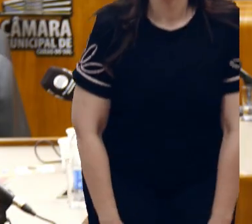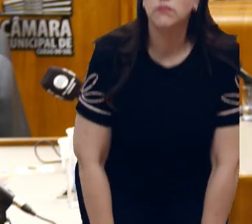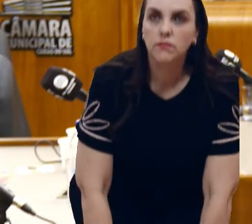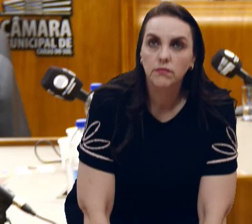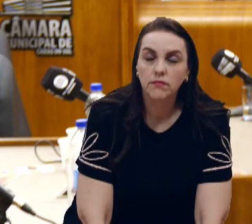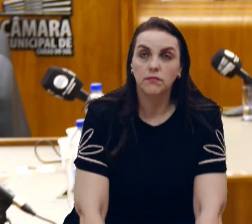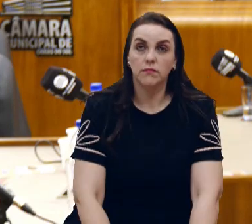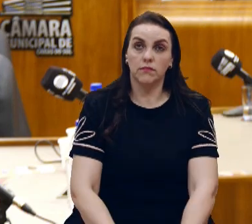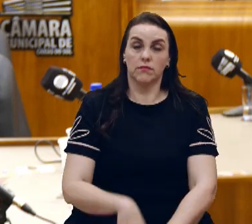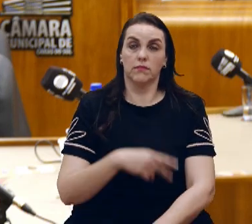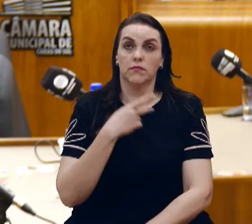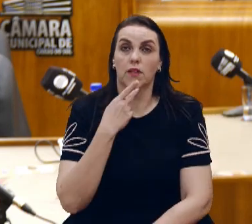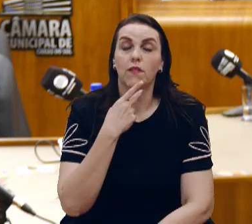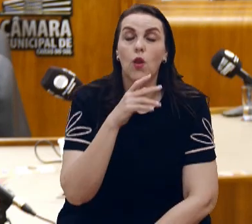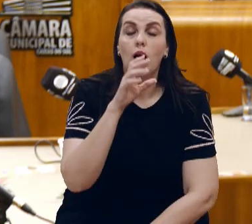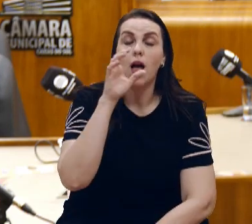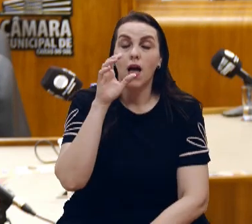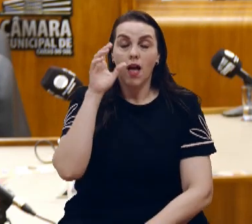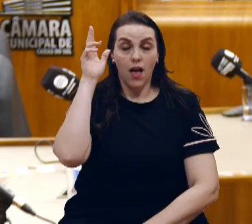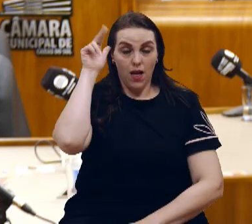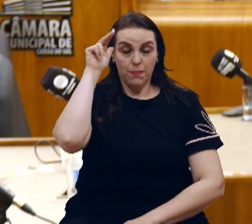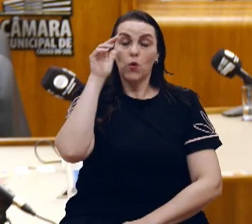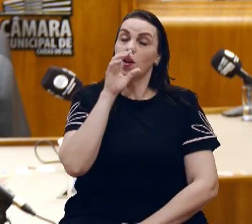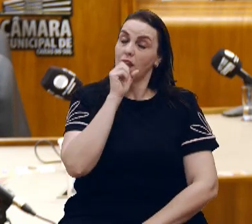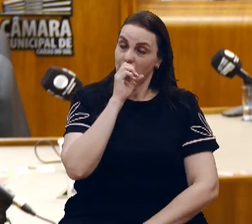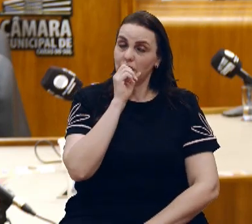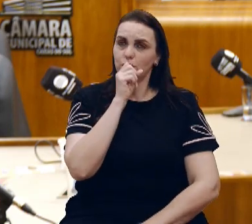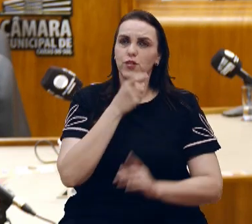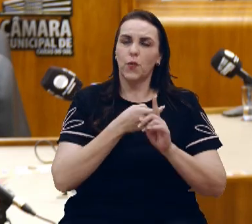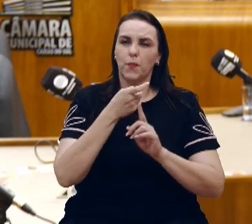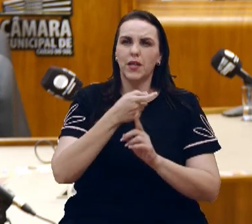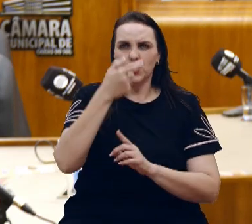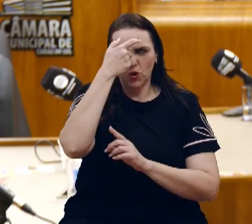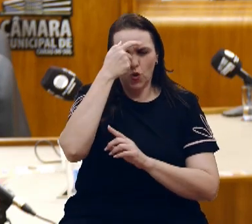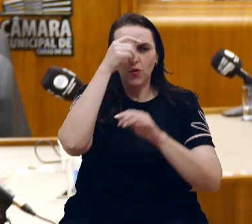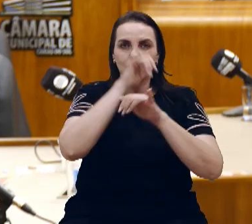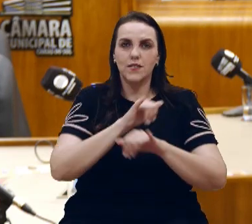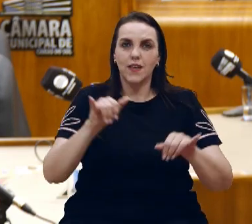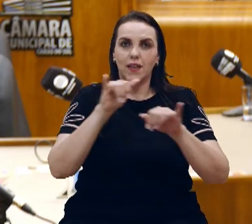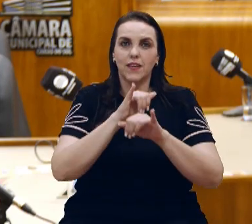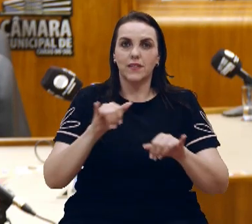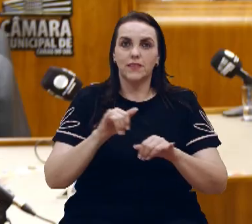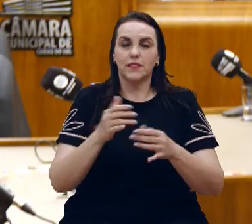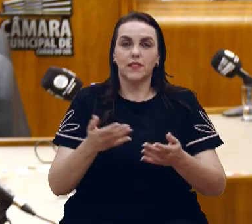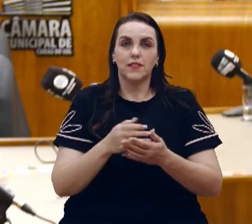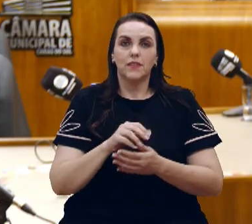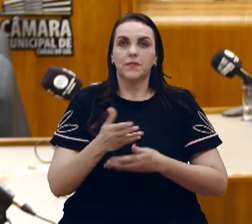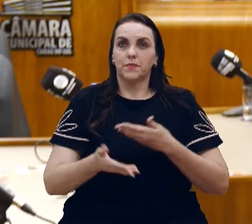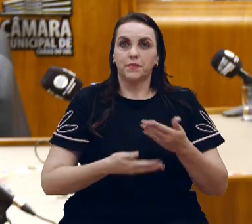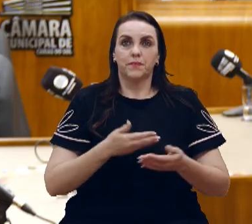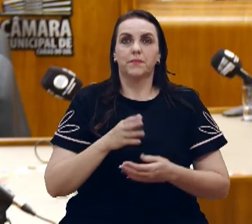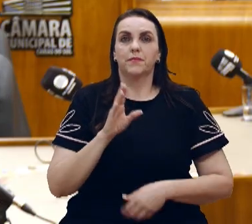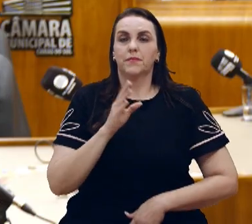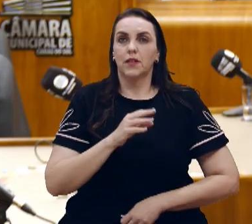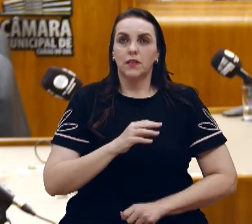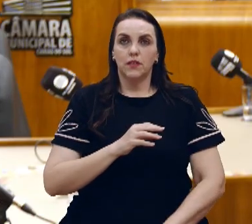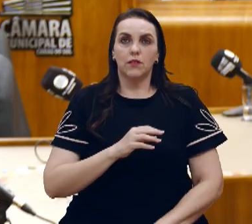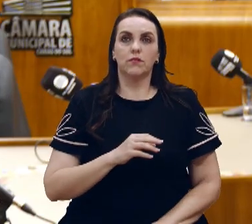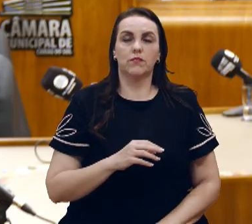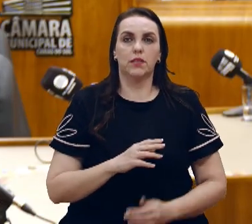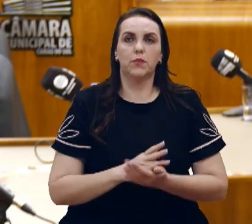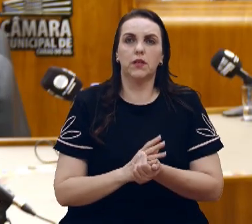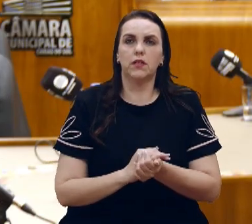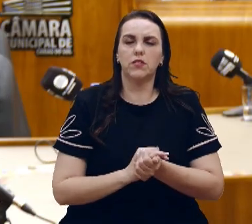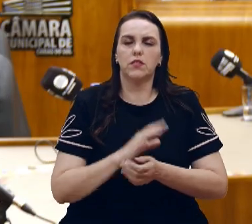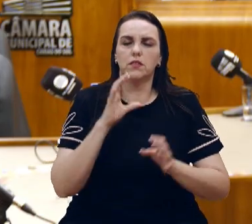o Abril Laranja, o mês aí de conscientização ao combate aos maus tratos, aos animais, destacou